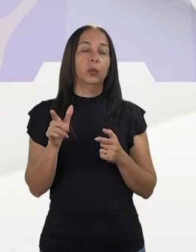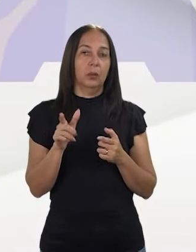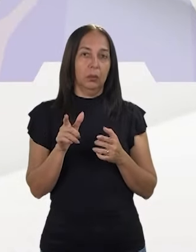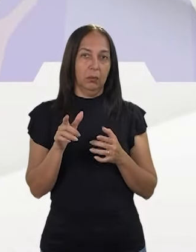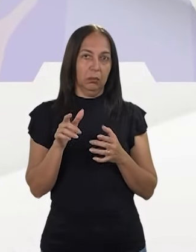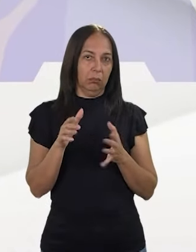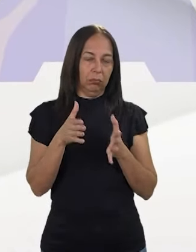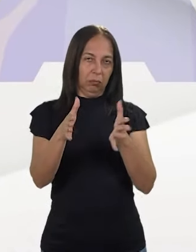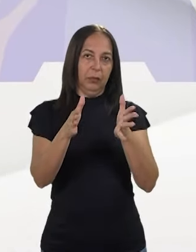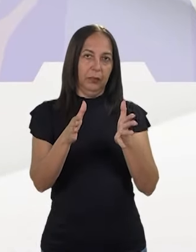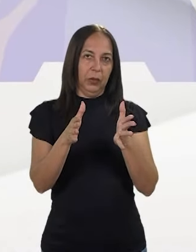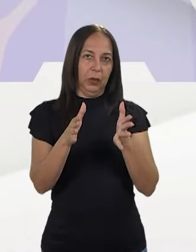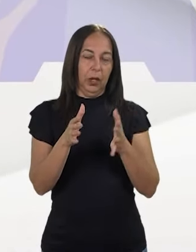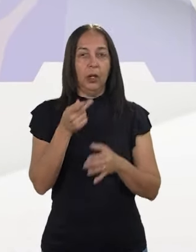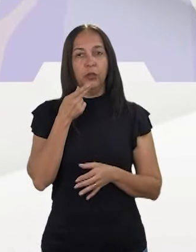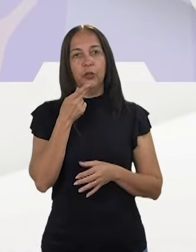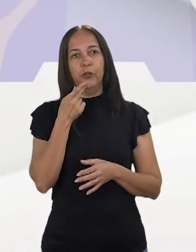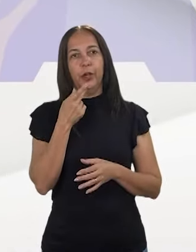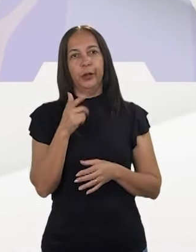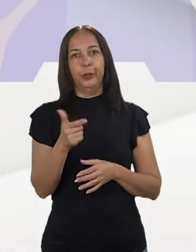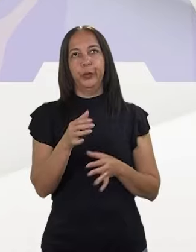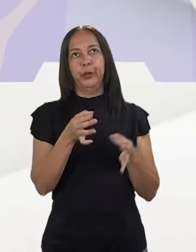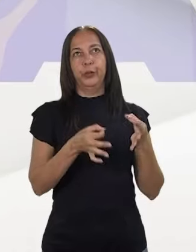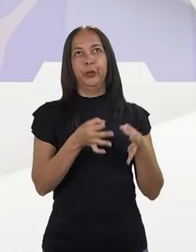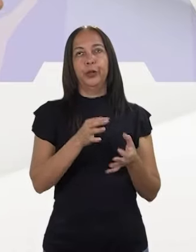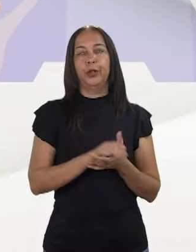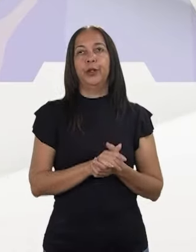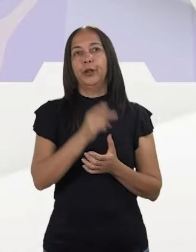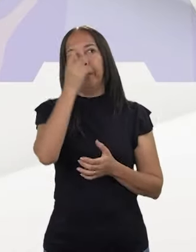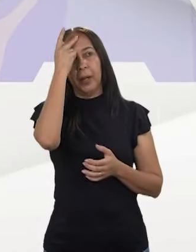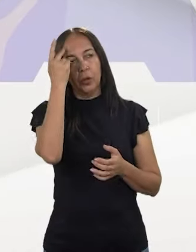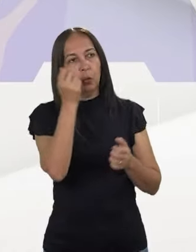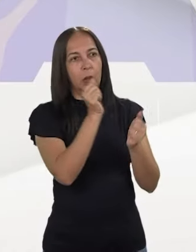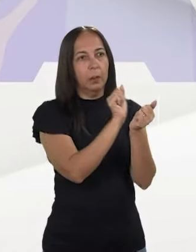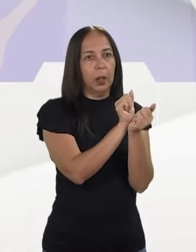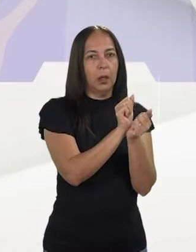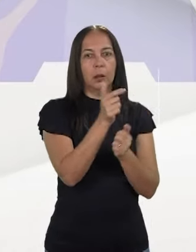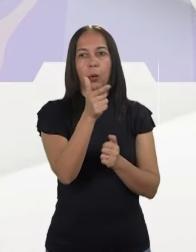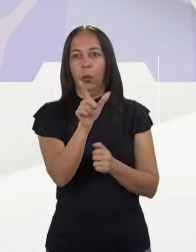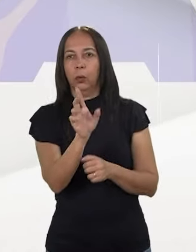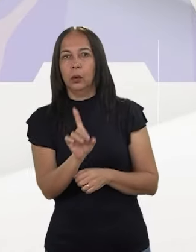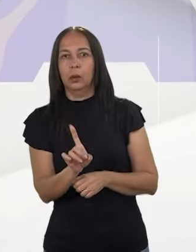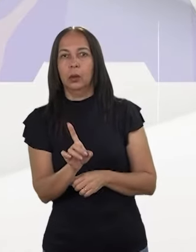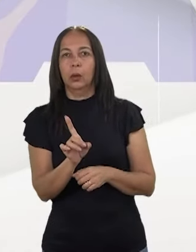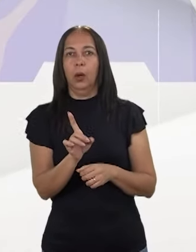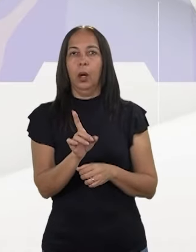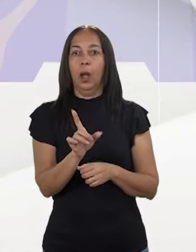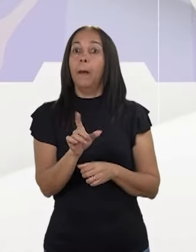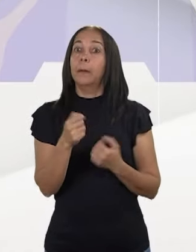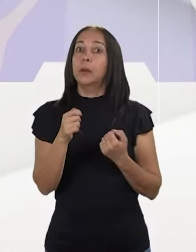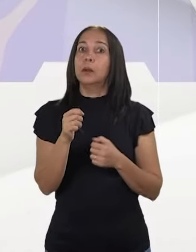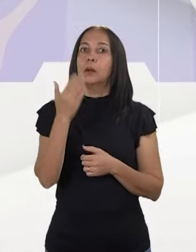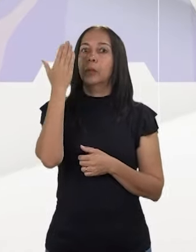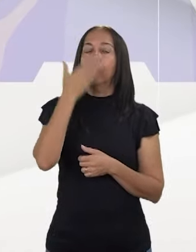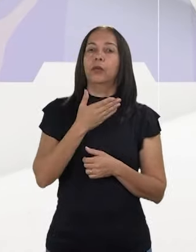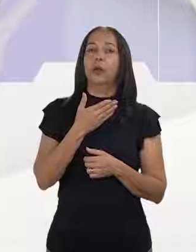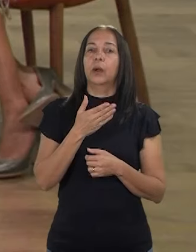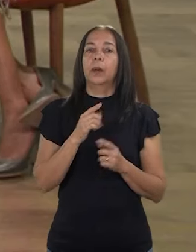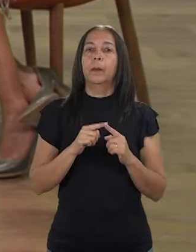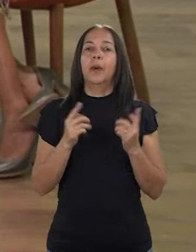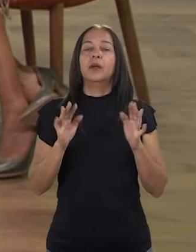gente fala nesses casos de de injustiça né de as pessoas são detidas sem que necessariamente se prove mas antes de de ter essas